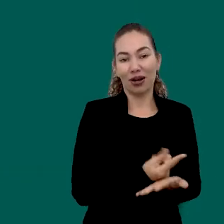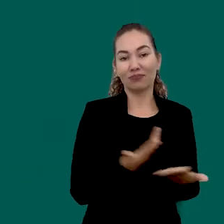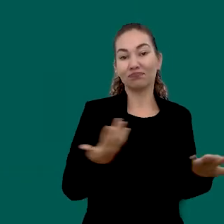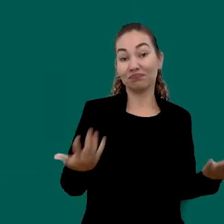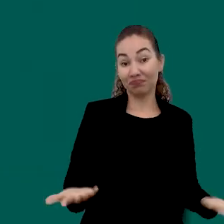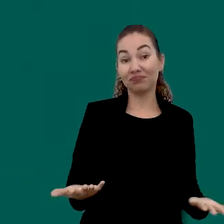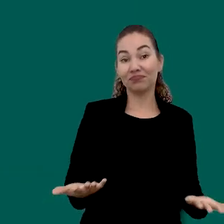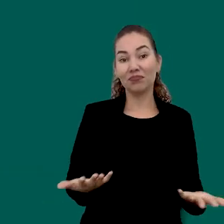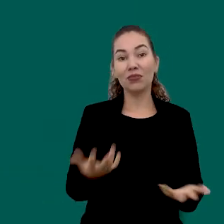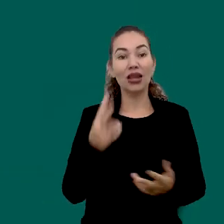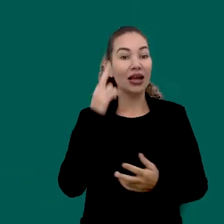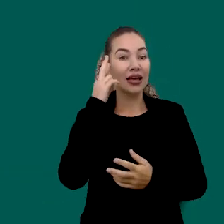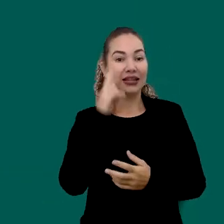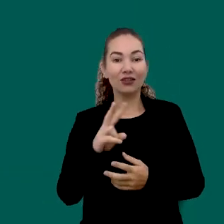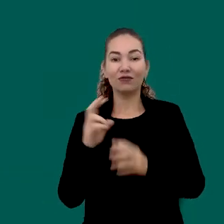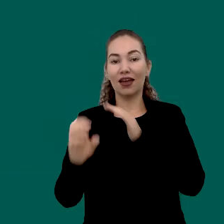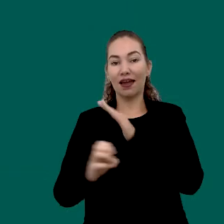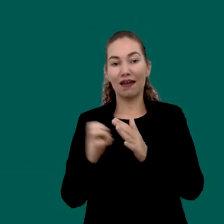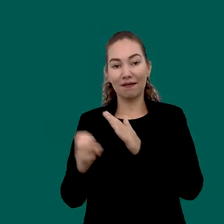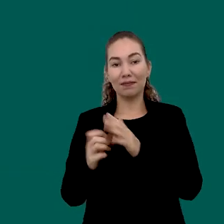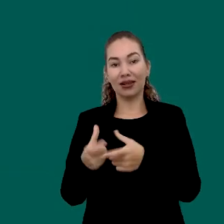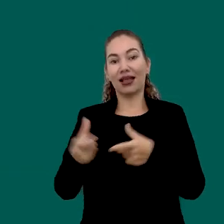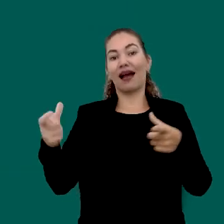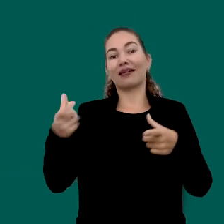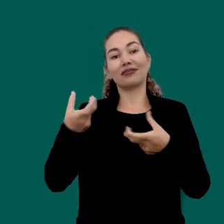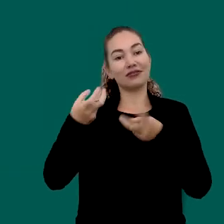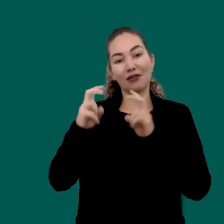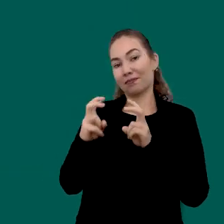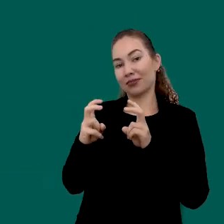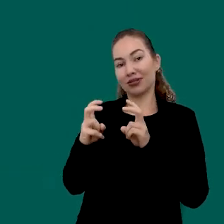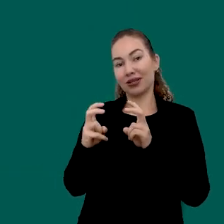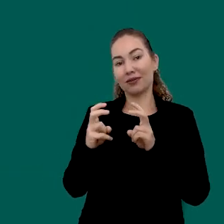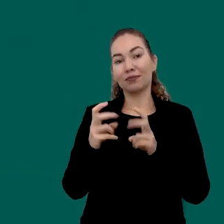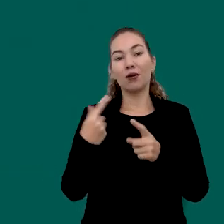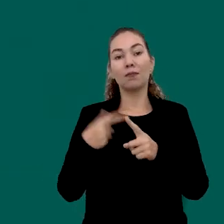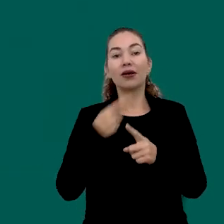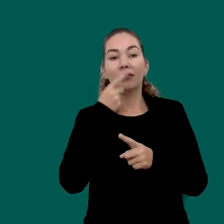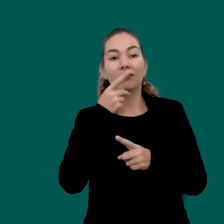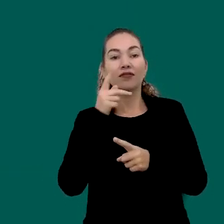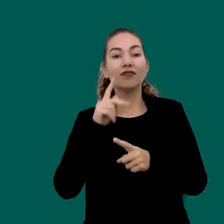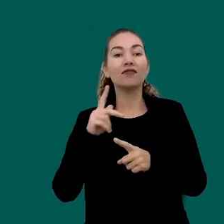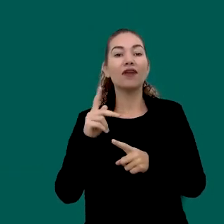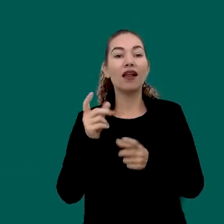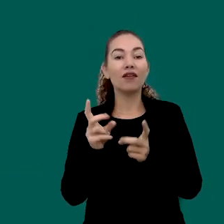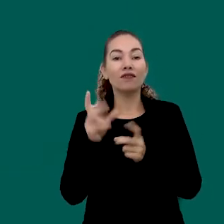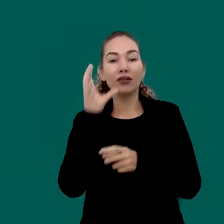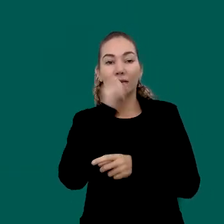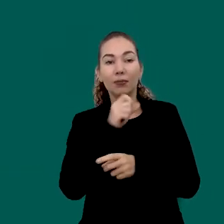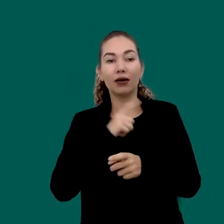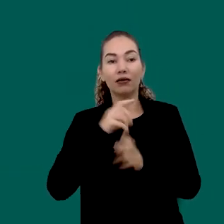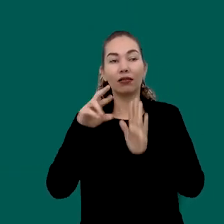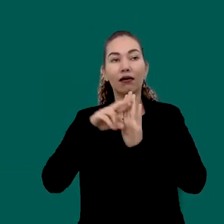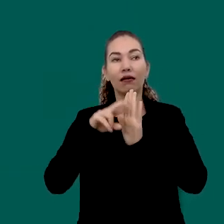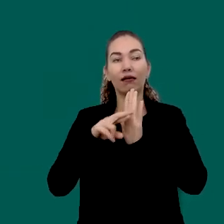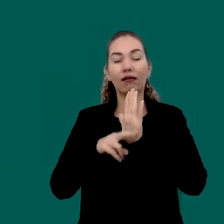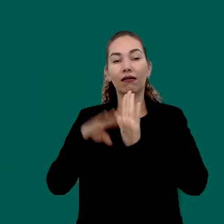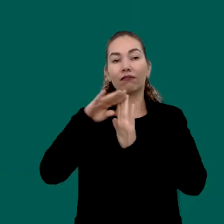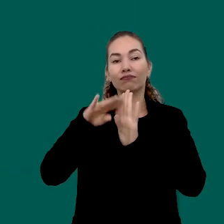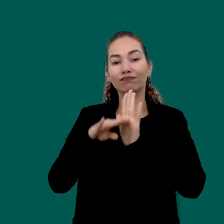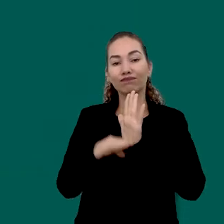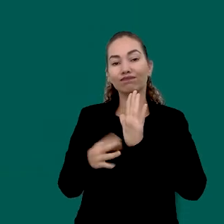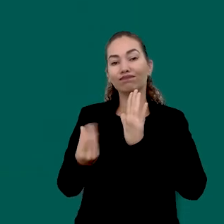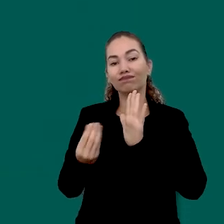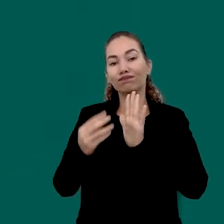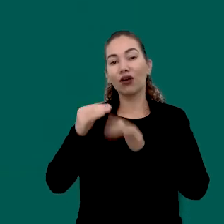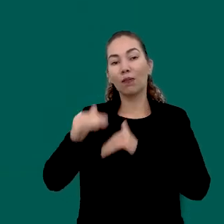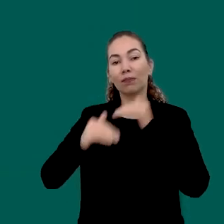ir lá para o ponto de venda. E a gente não vê tanto isso em redes grandes. Até porque, quando a gente fala de uma padaria de uma grande rede, ela tem um